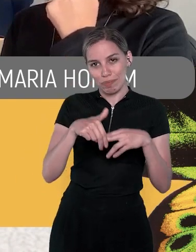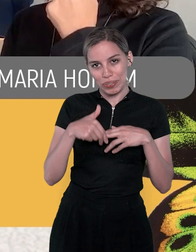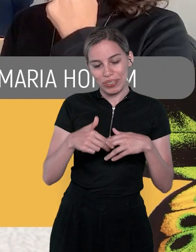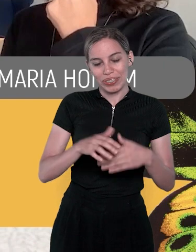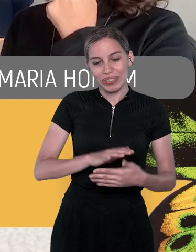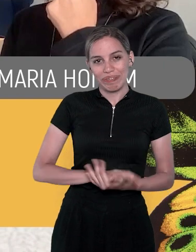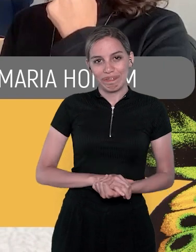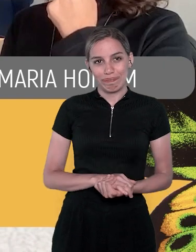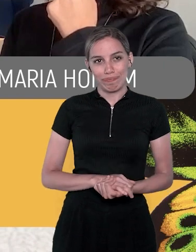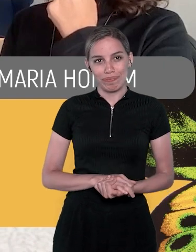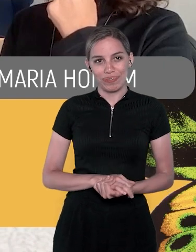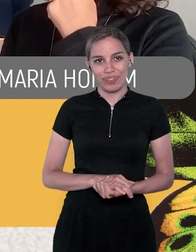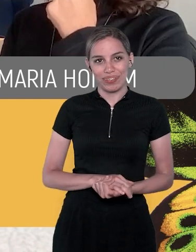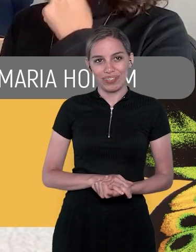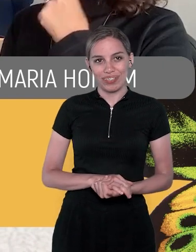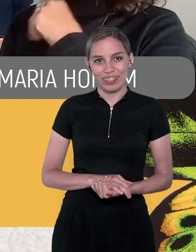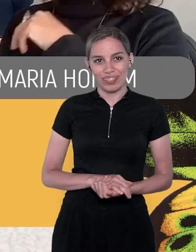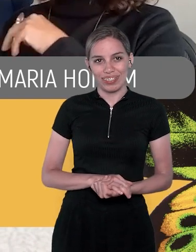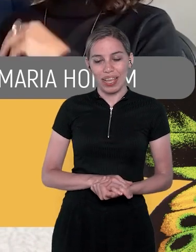por isso.